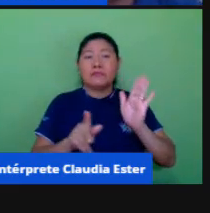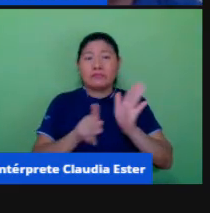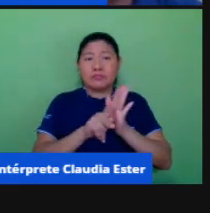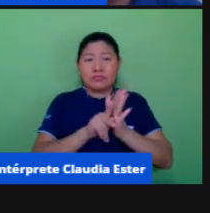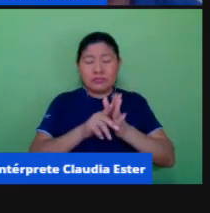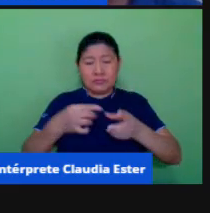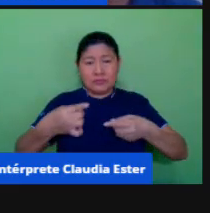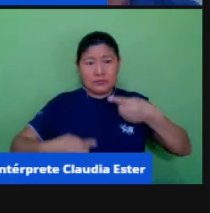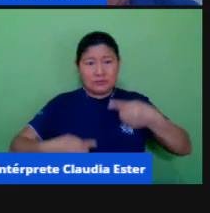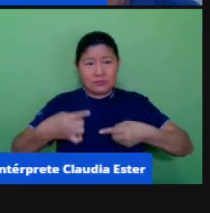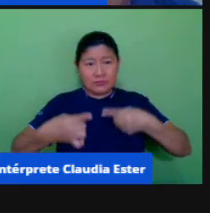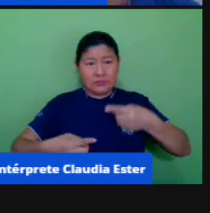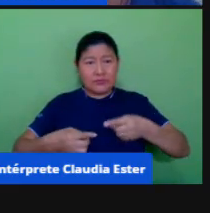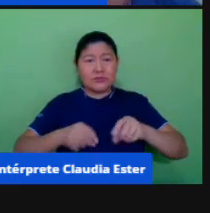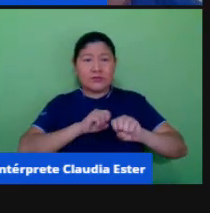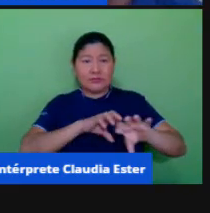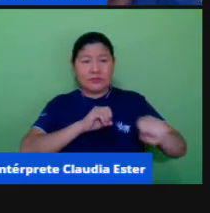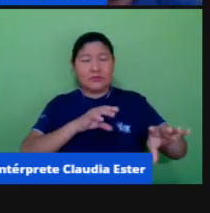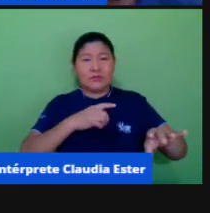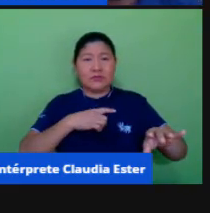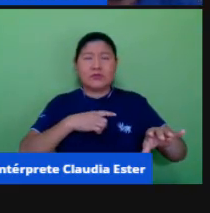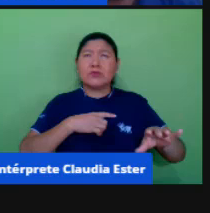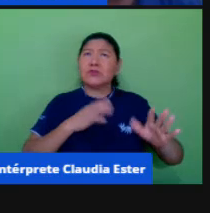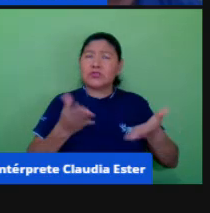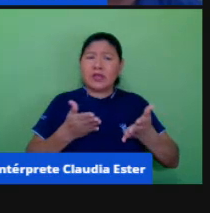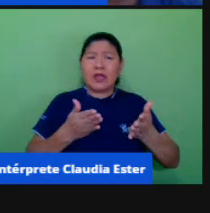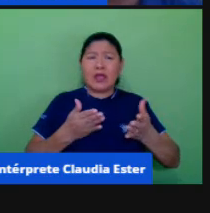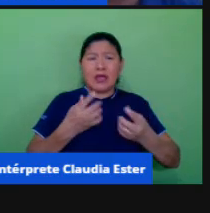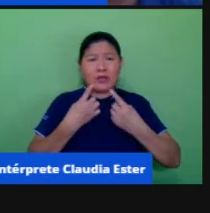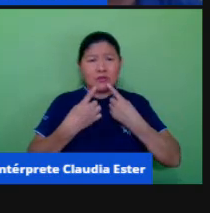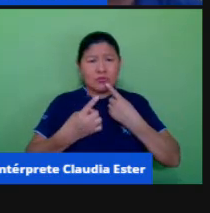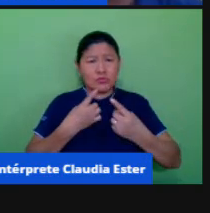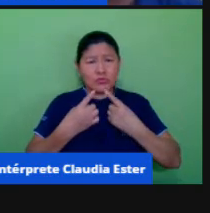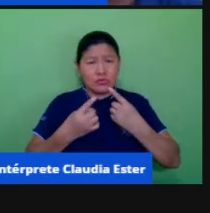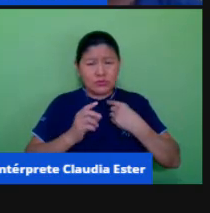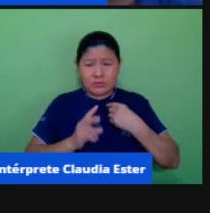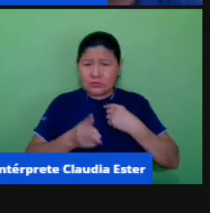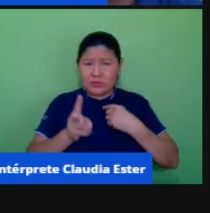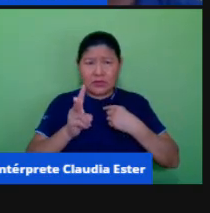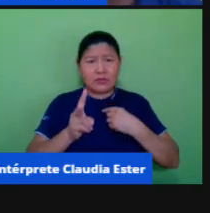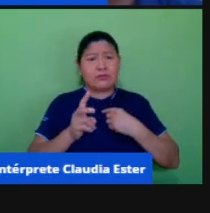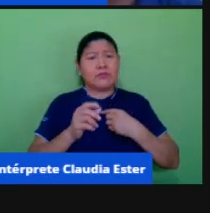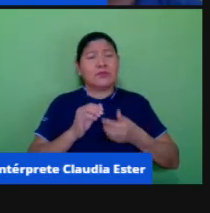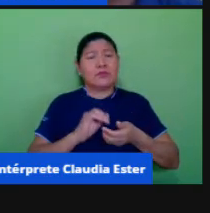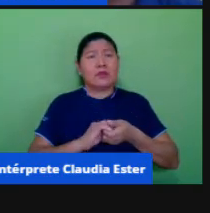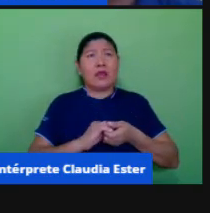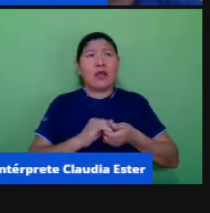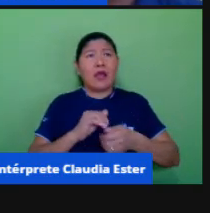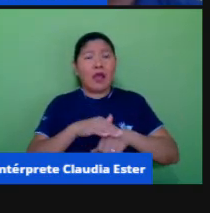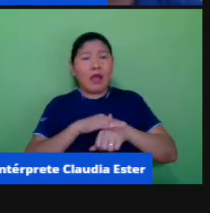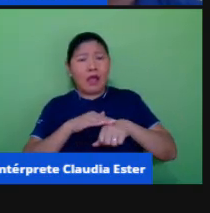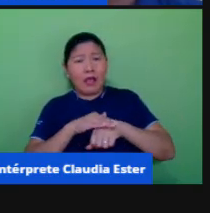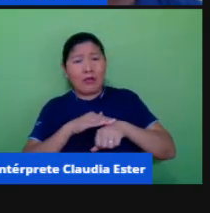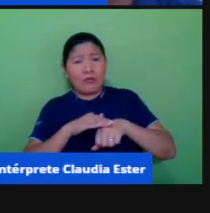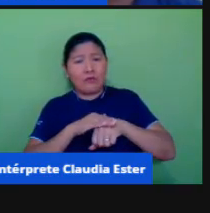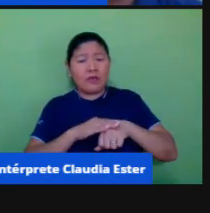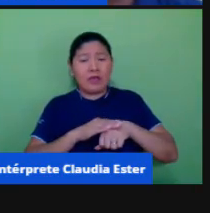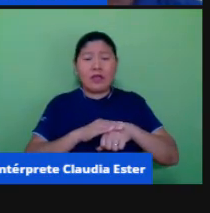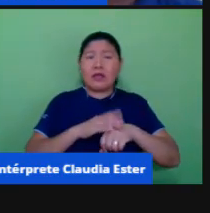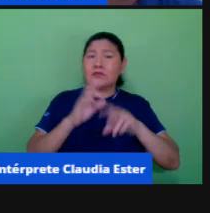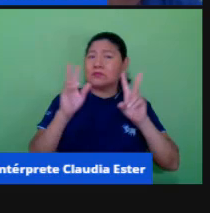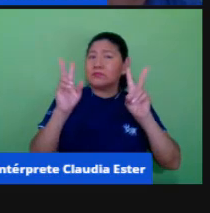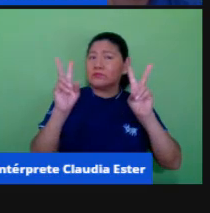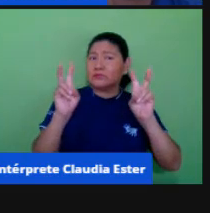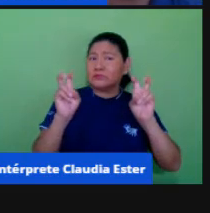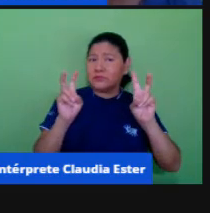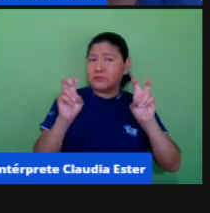sendo debatidas dioturnamente. Uma das coisas, por exemplo, que tem sido debatidas nas instâncias,